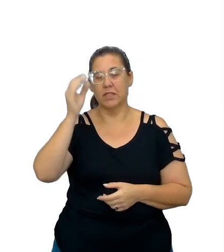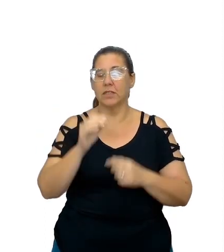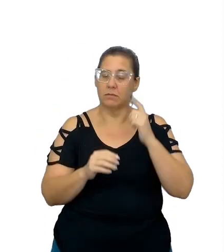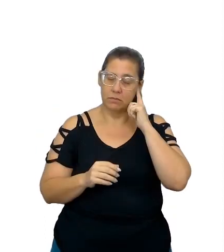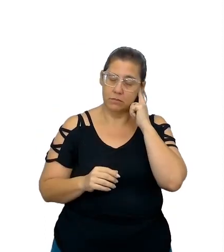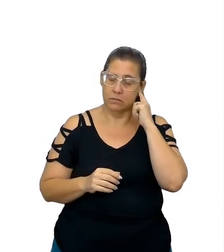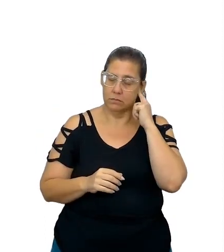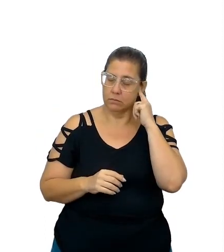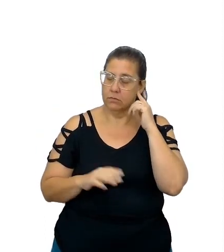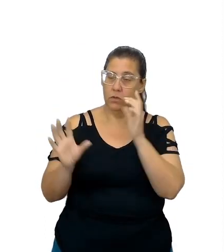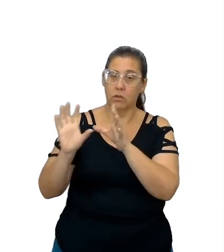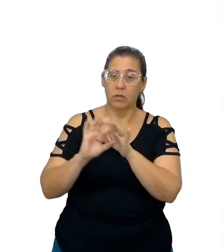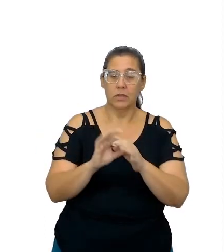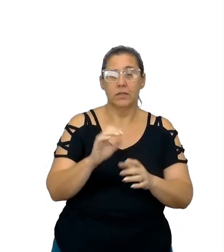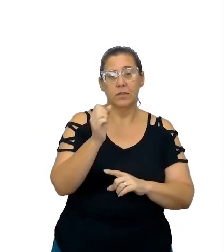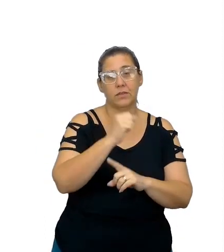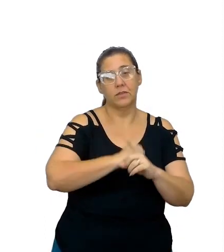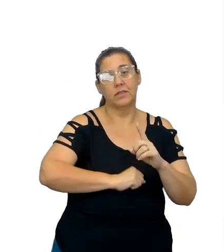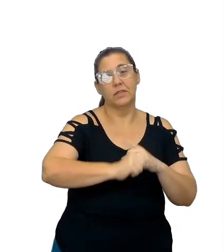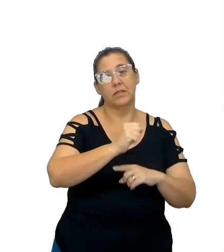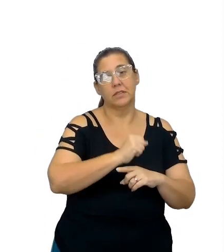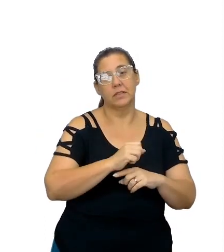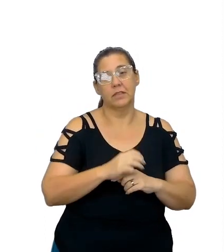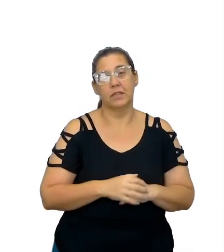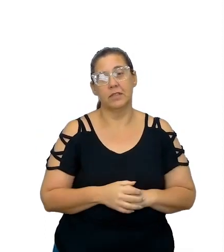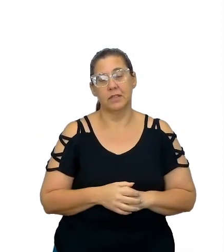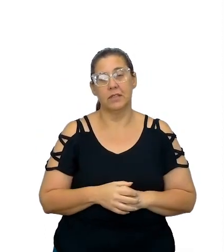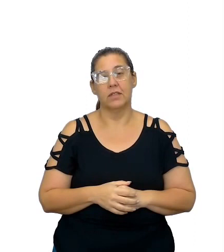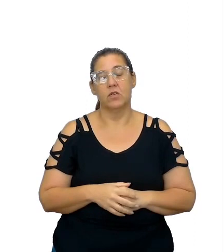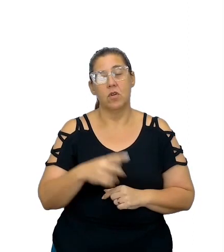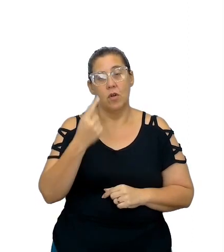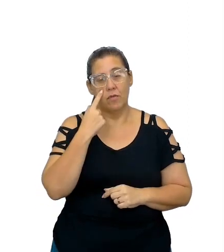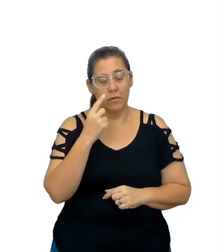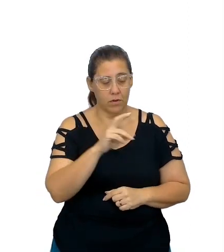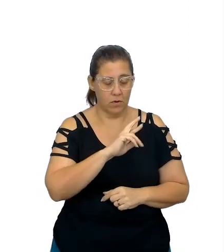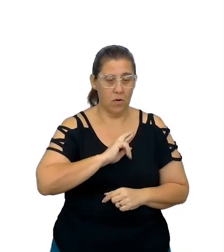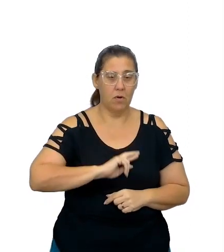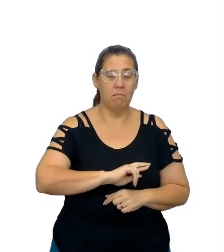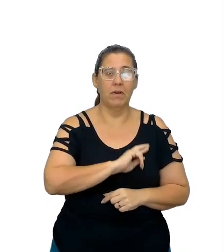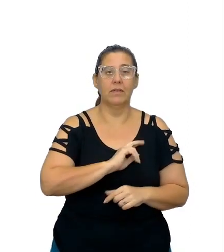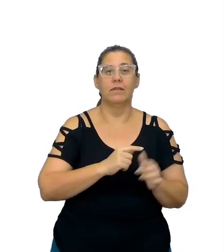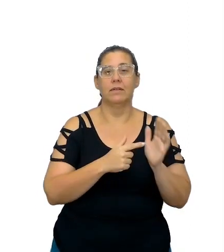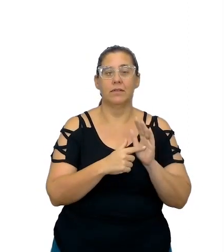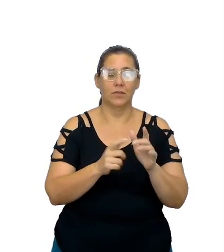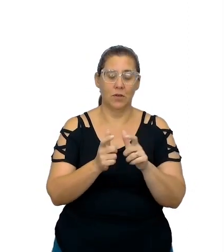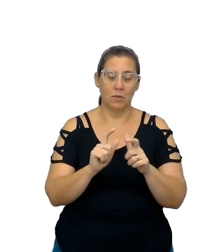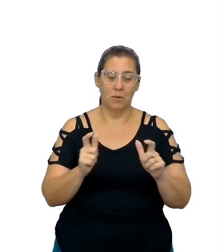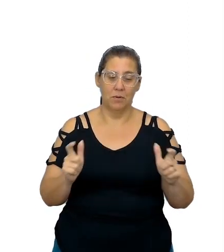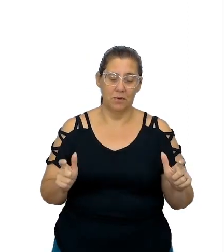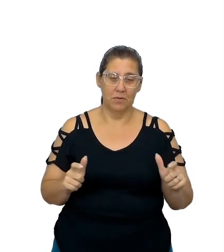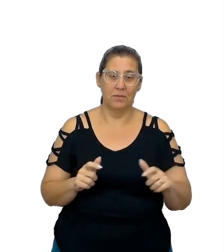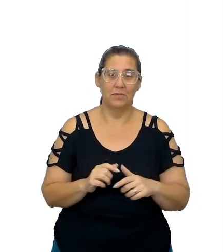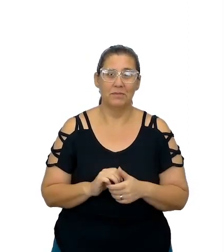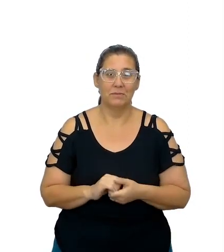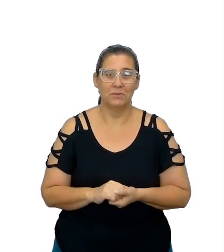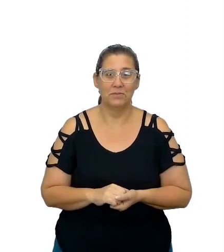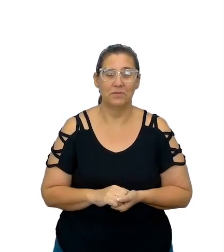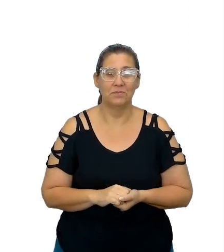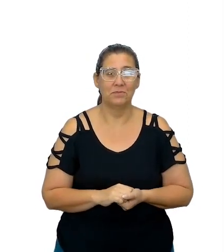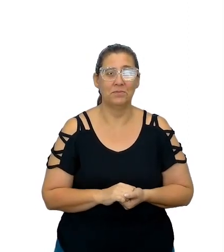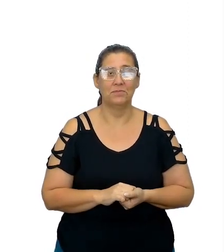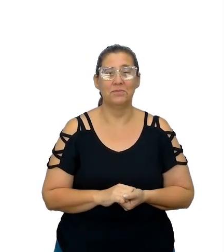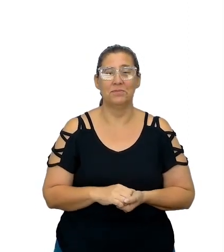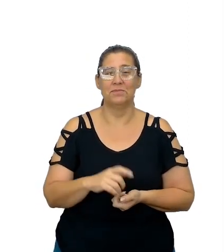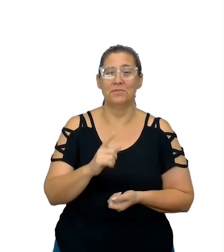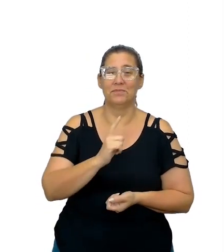de determinados períodos históricos brasileiros. Veja bem como o romance pode trazer uma ampliação de repertório, não é, fazendo com que o